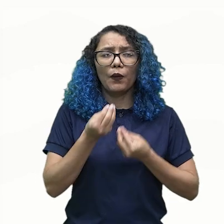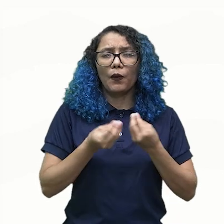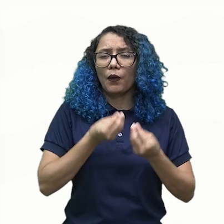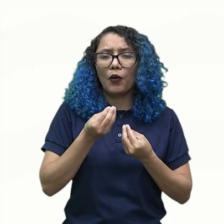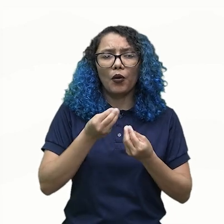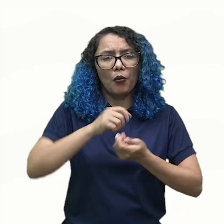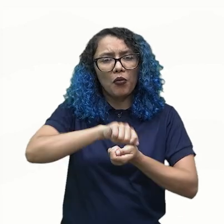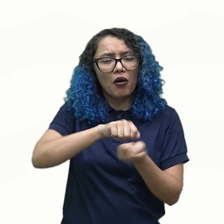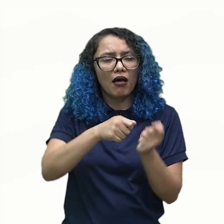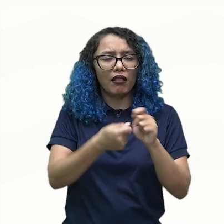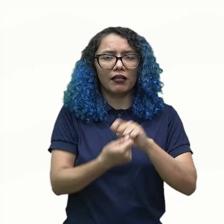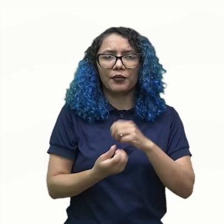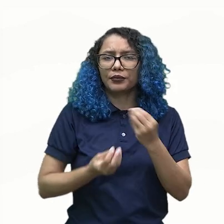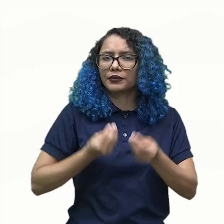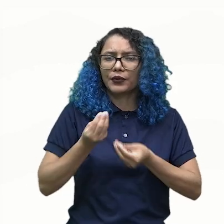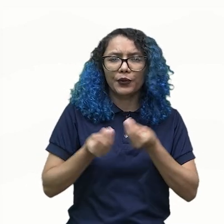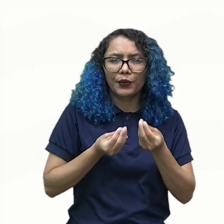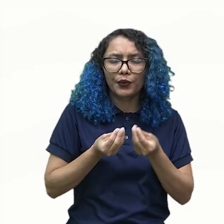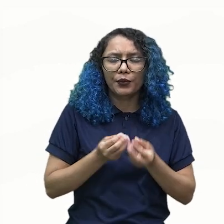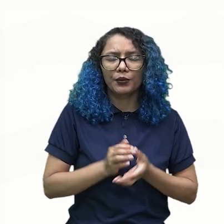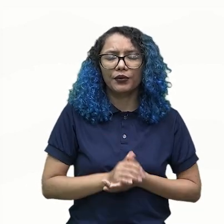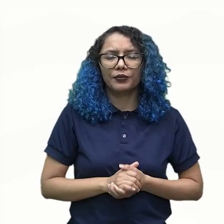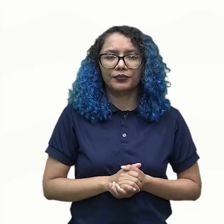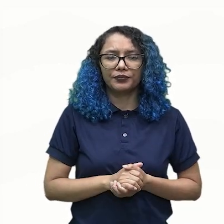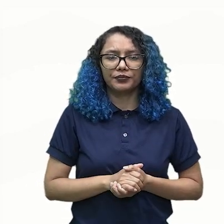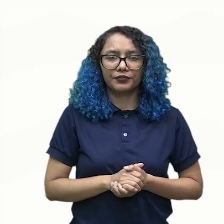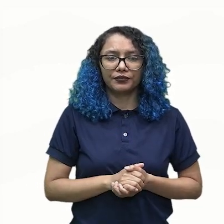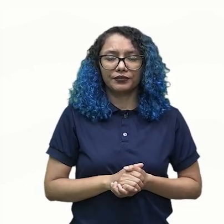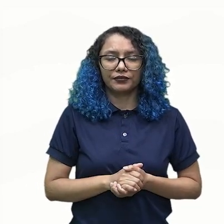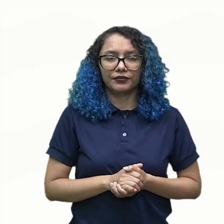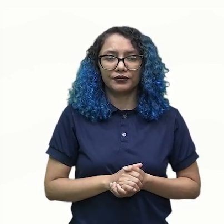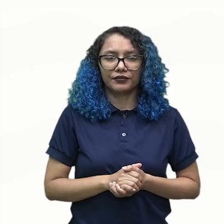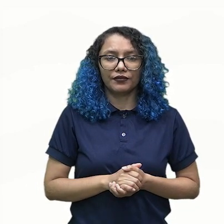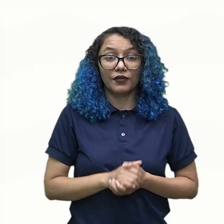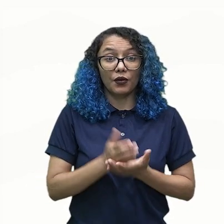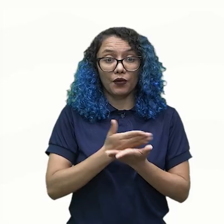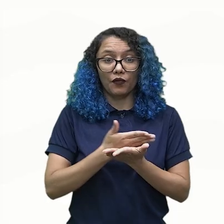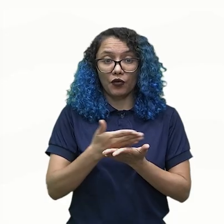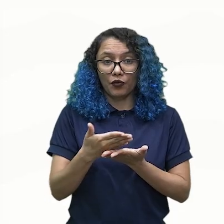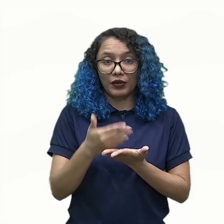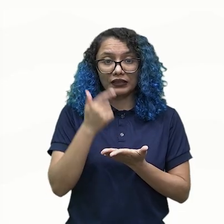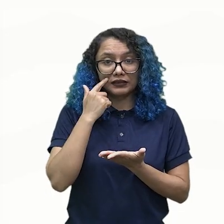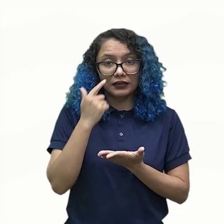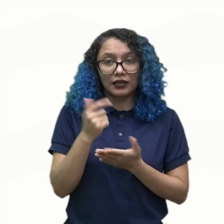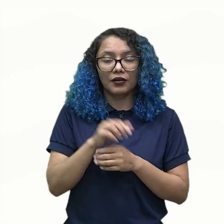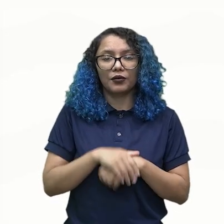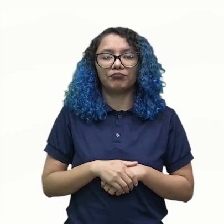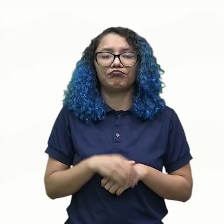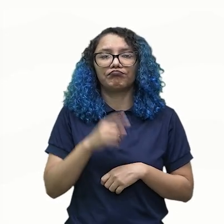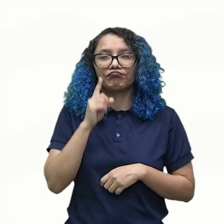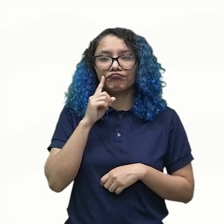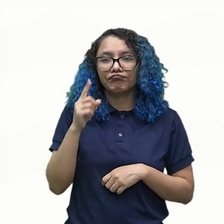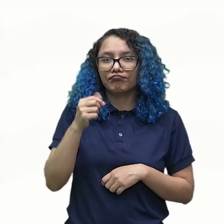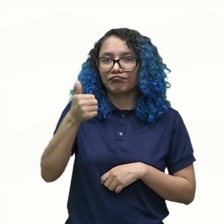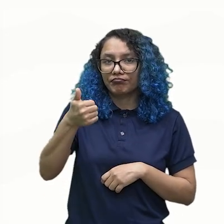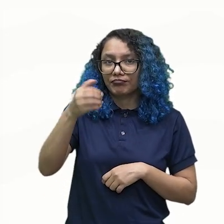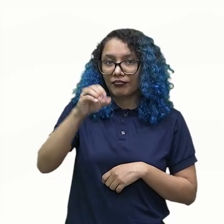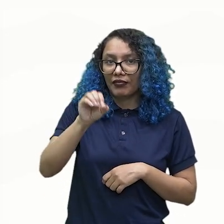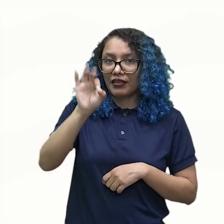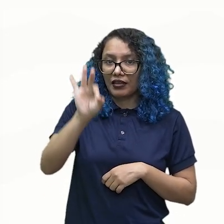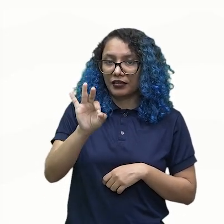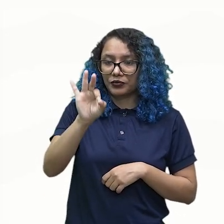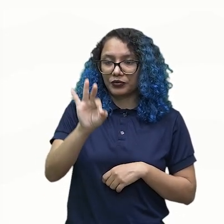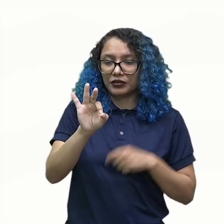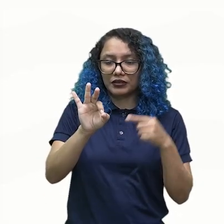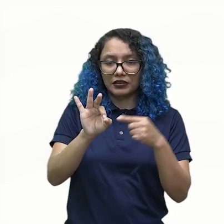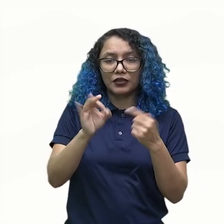essa transformação? Reparem. Vou partir daqui, ó, 10%, não se esqueçam